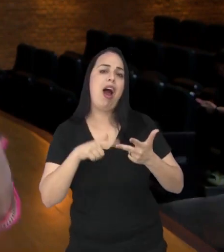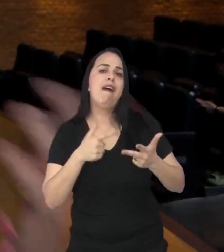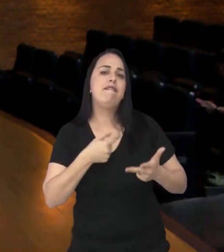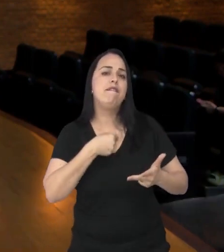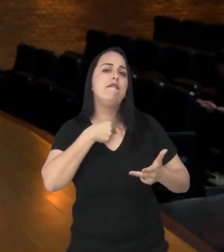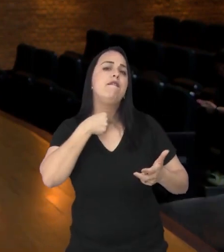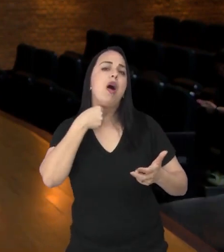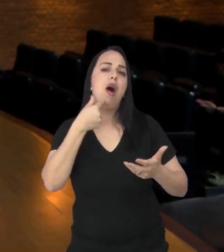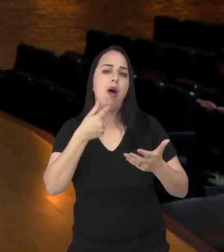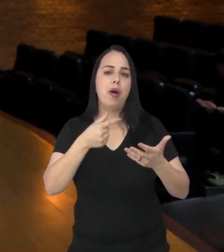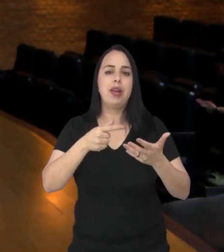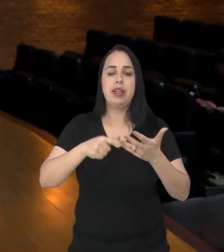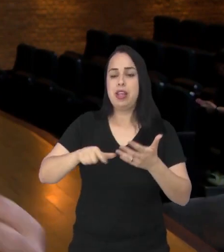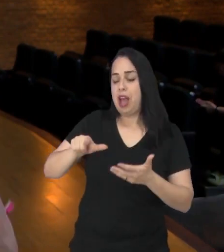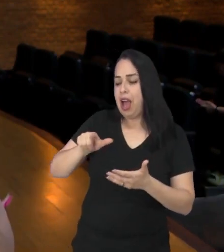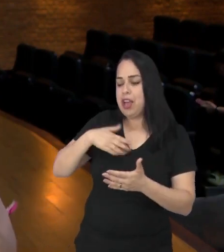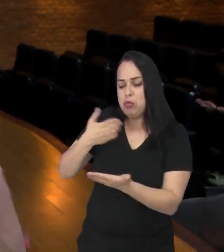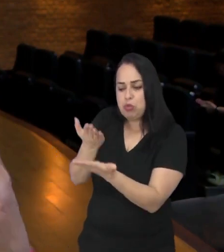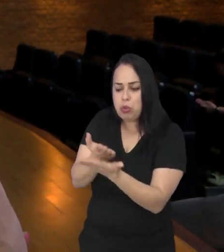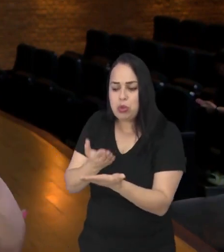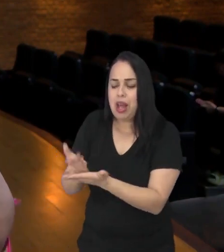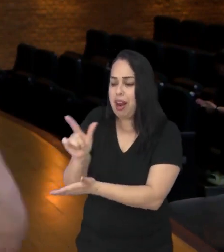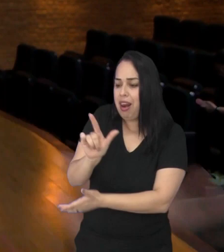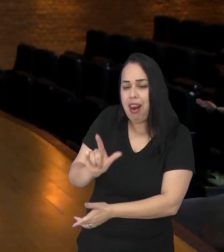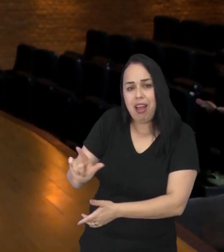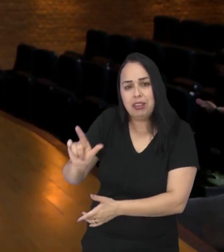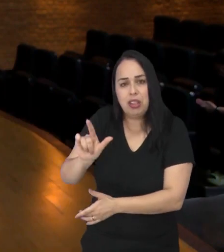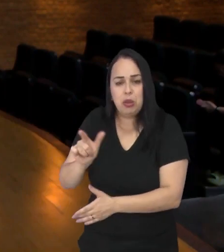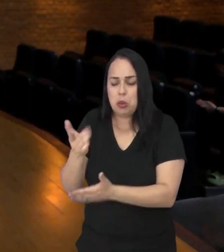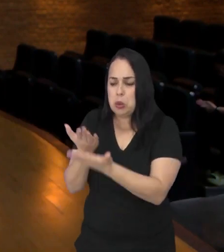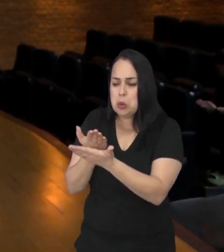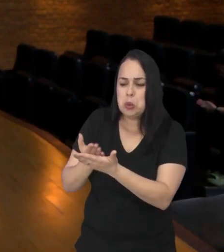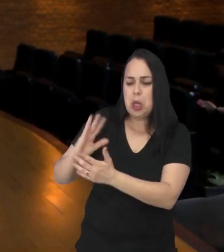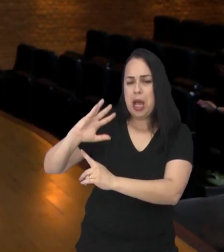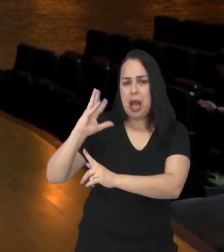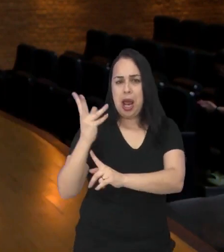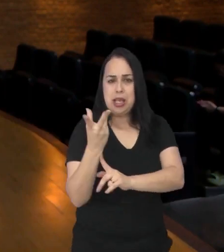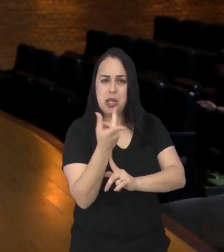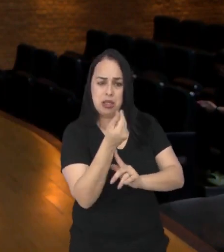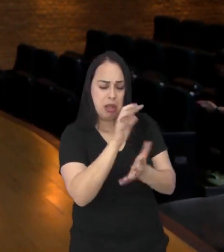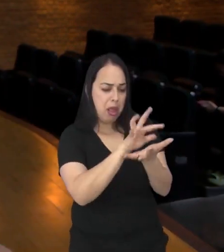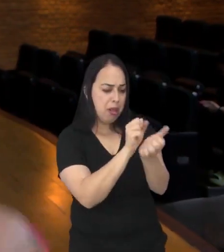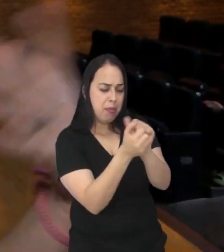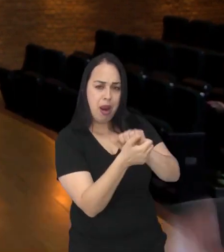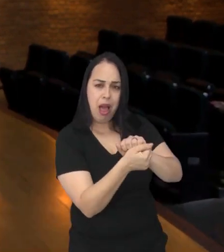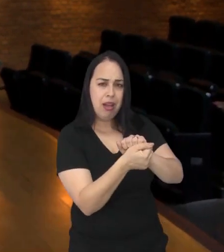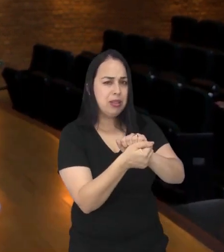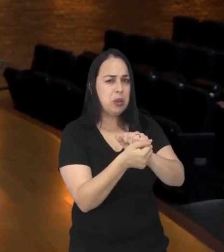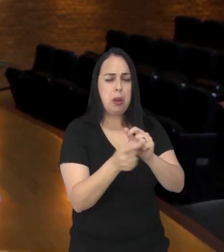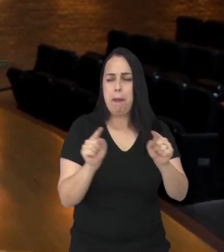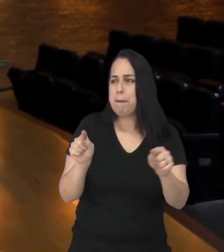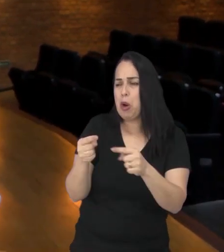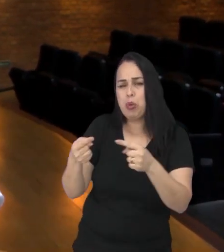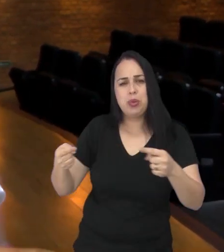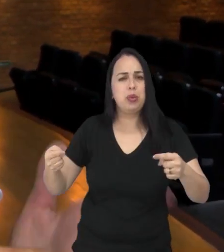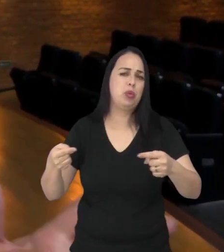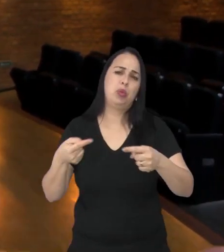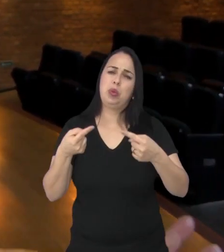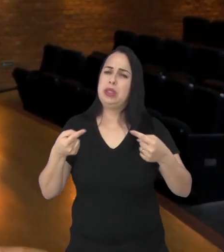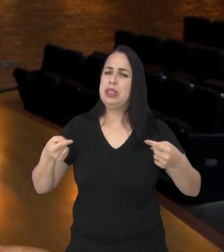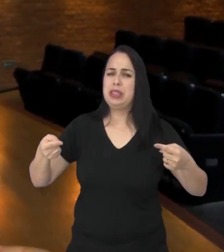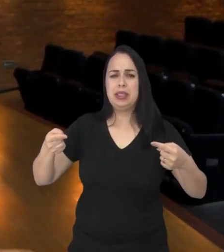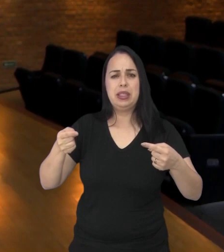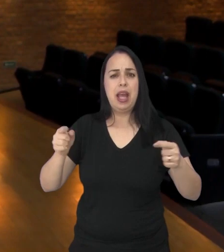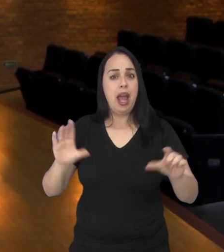corpo, a parte da voz, o estudo de literatura, de referências literárias e artísticas, artes plásticas e